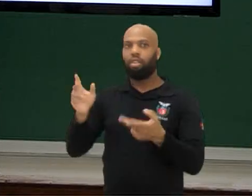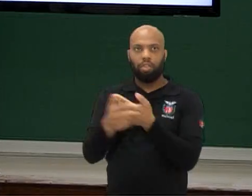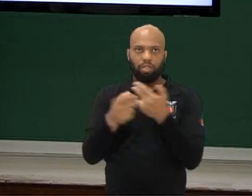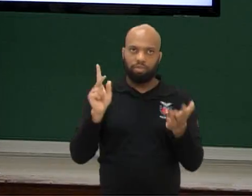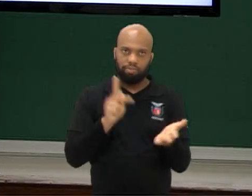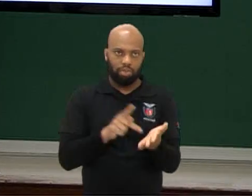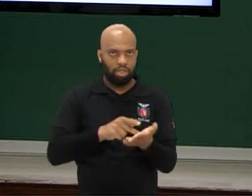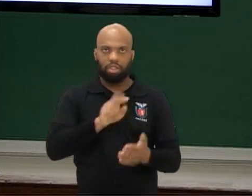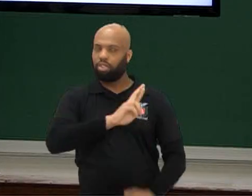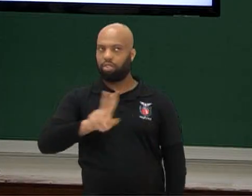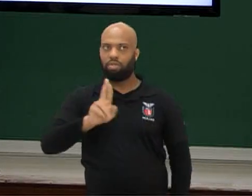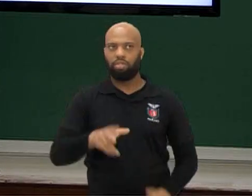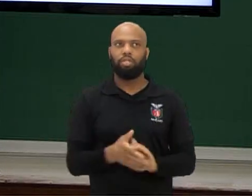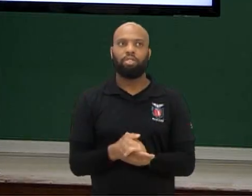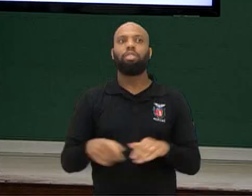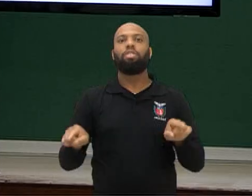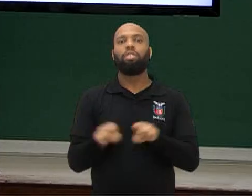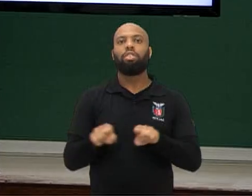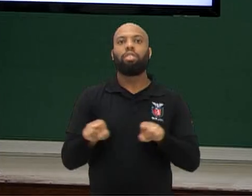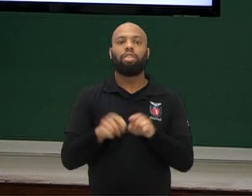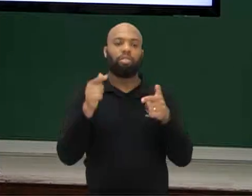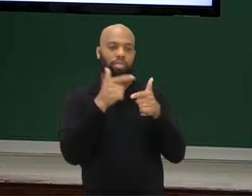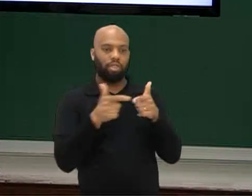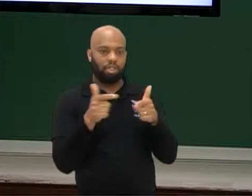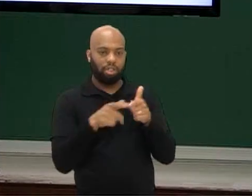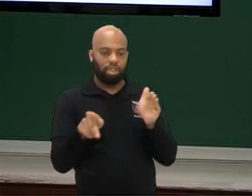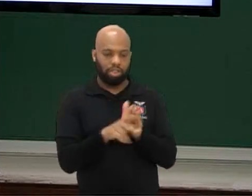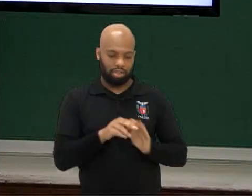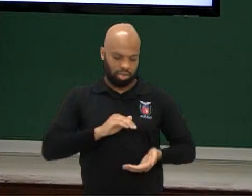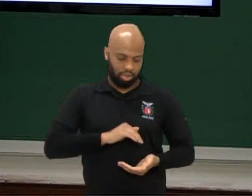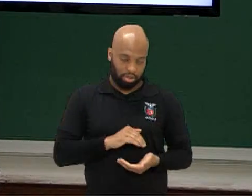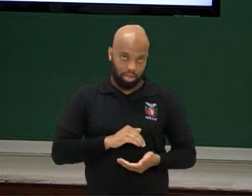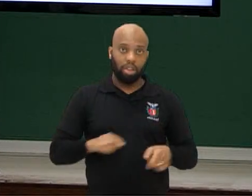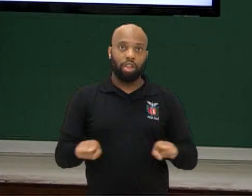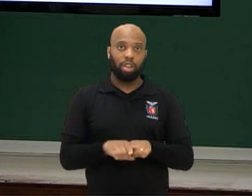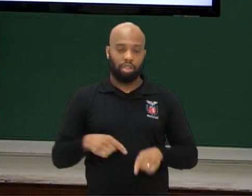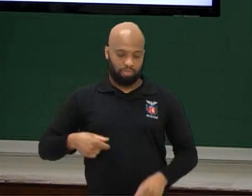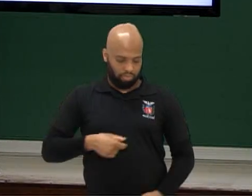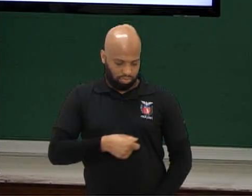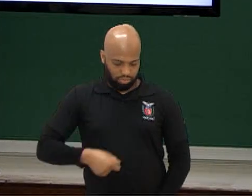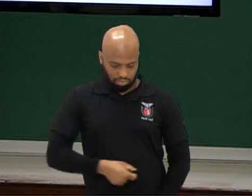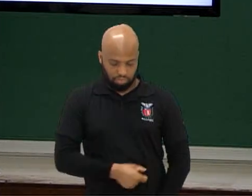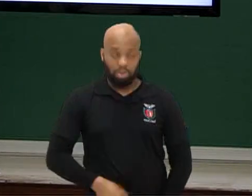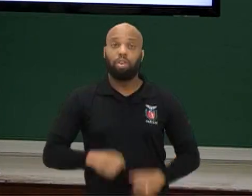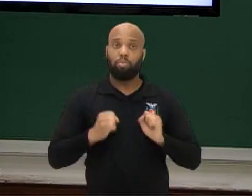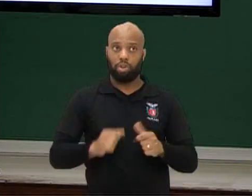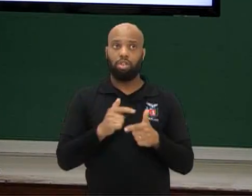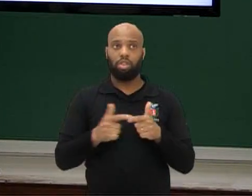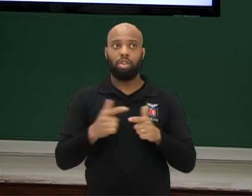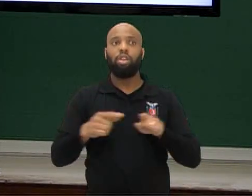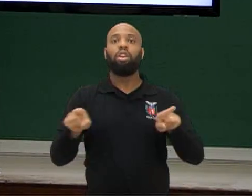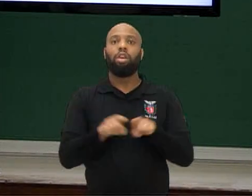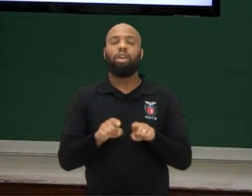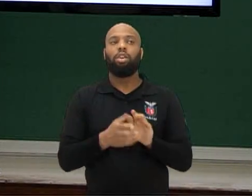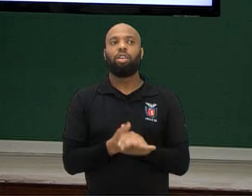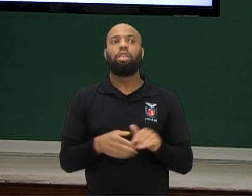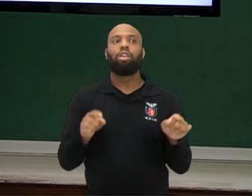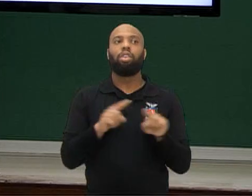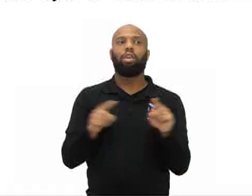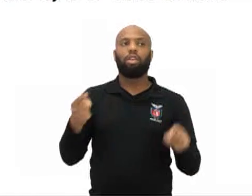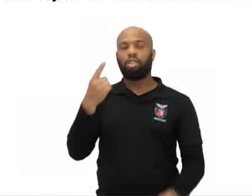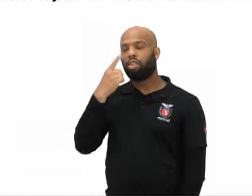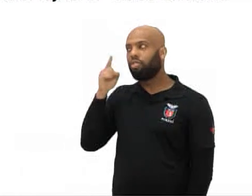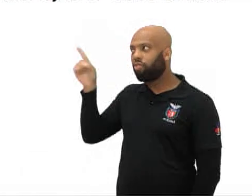existe, e problemas no estômago e no intestino. Agora, olha